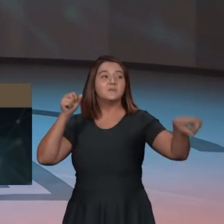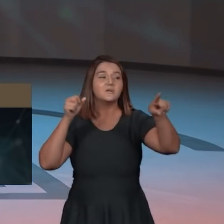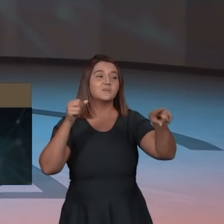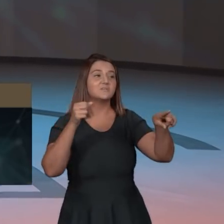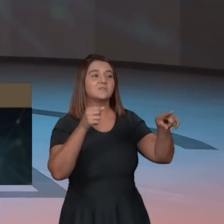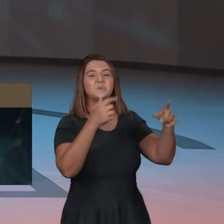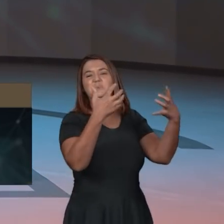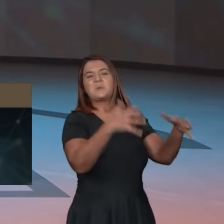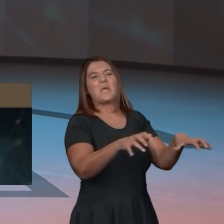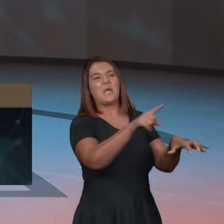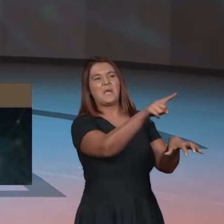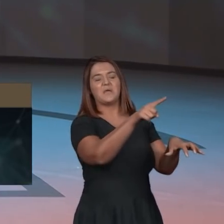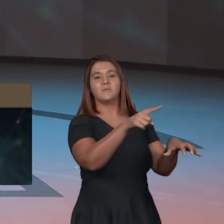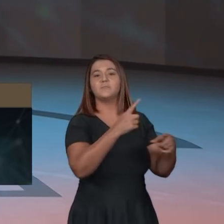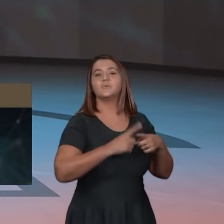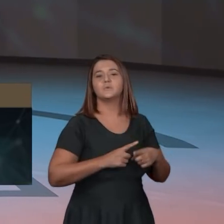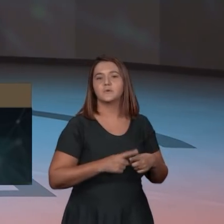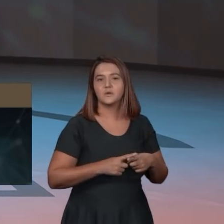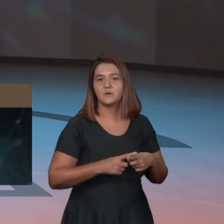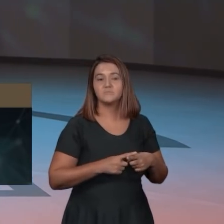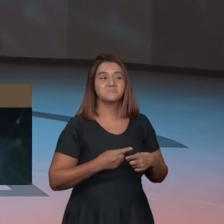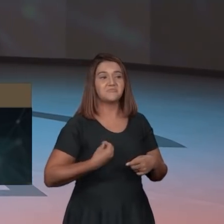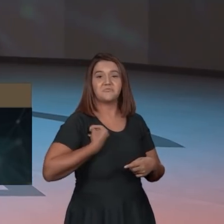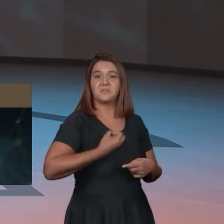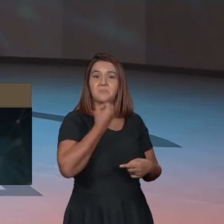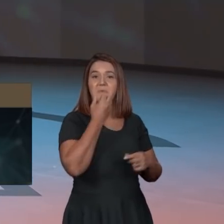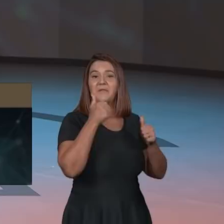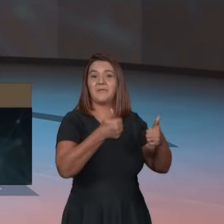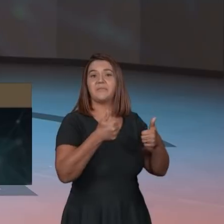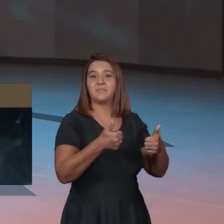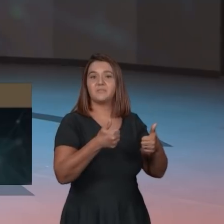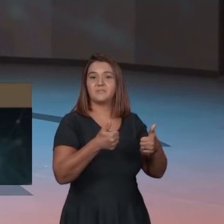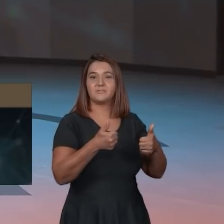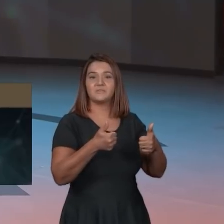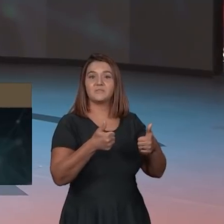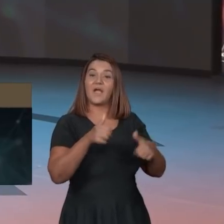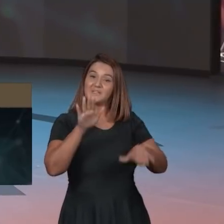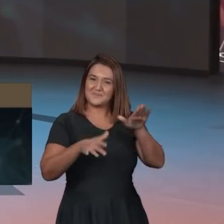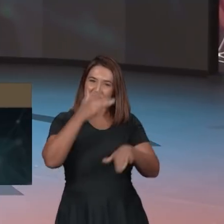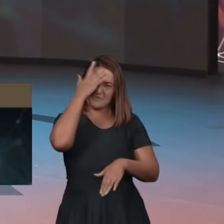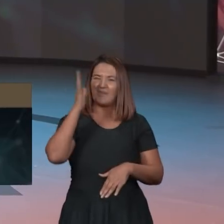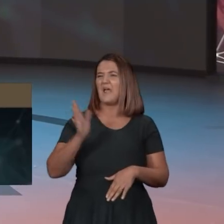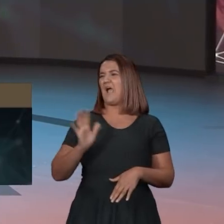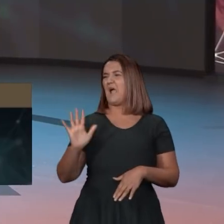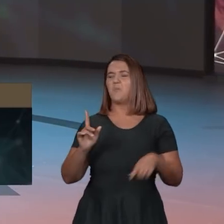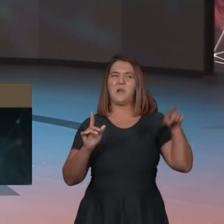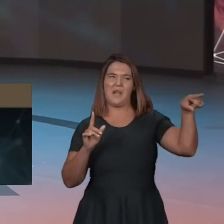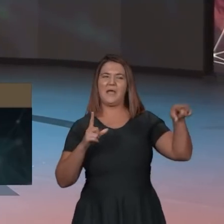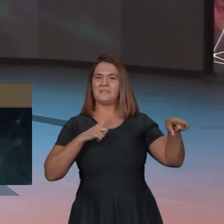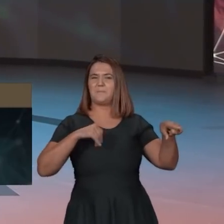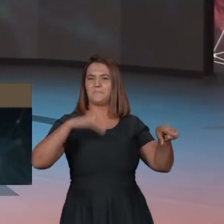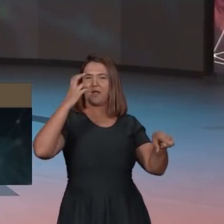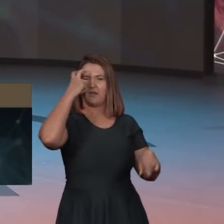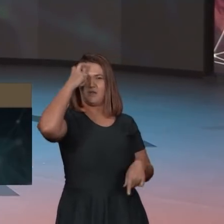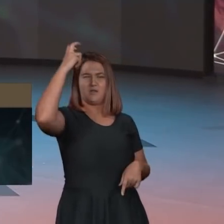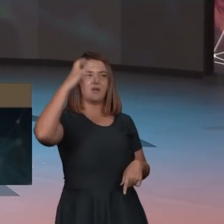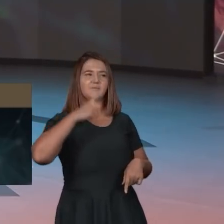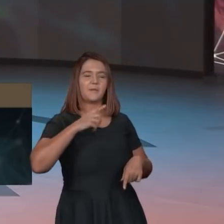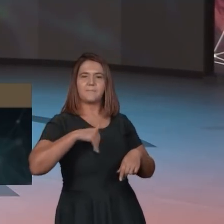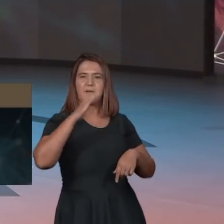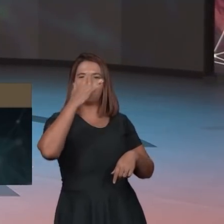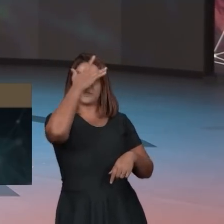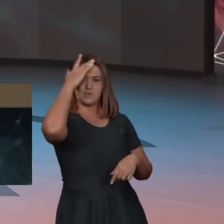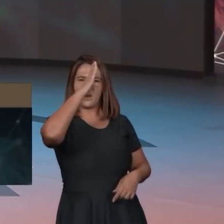Rodrigo, não venha com isso, é porque você sabe, a Europa tem mais nível intelectual, lá estão os livres pensadores, lá estão as